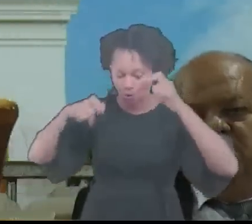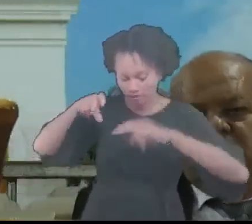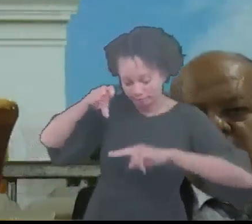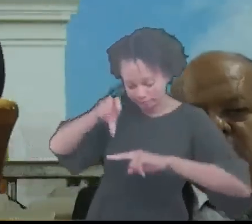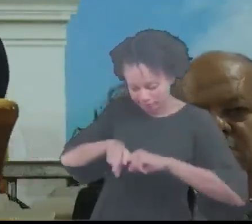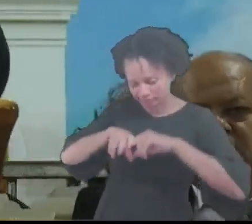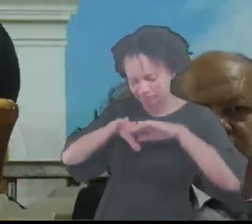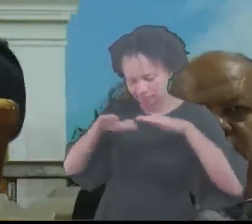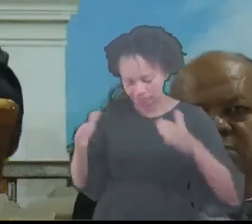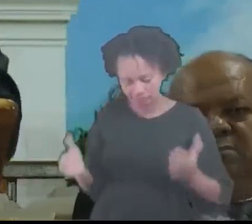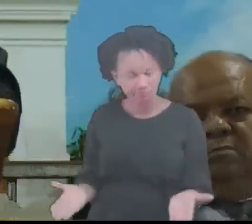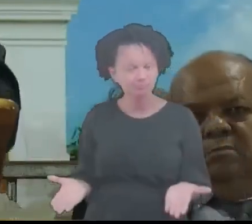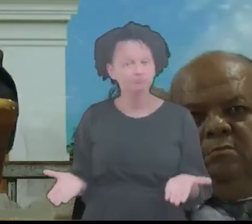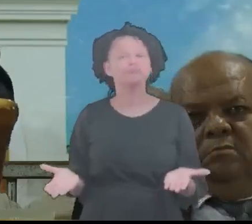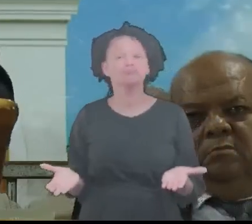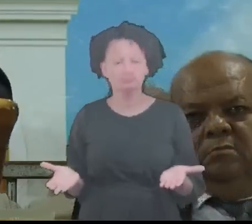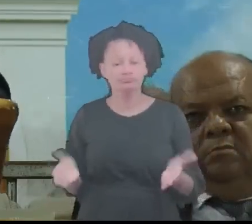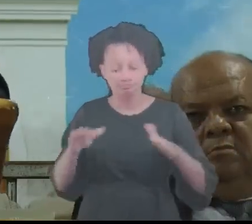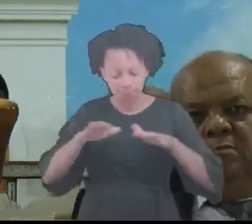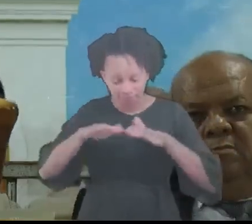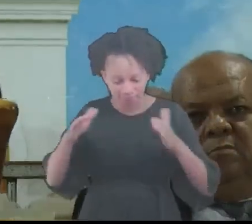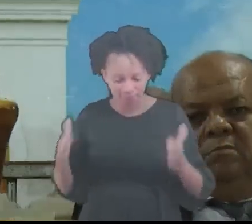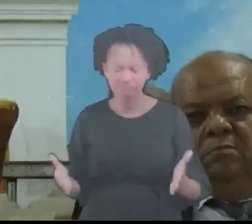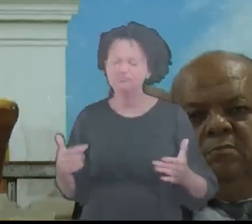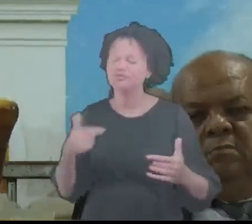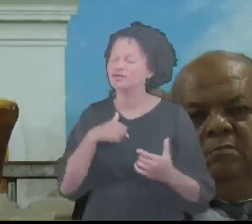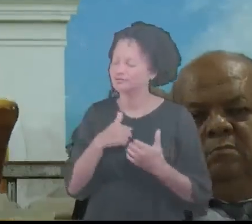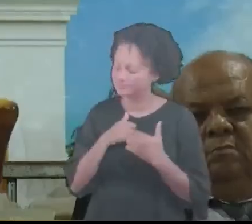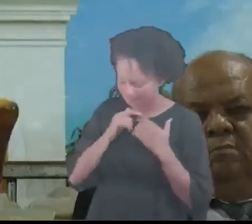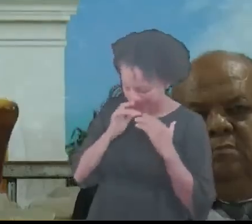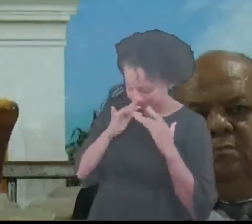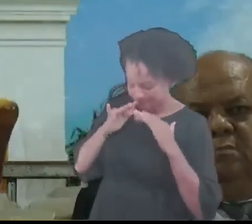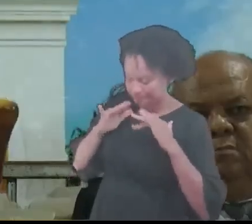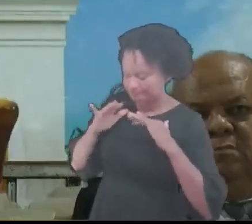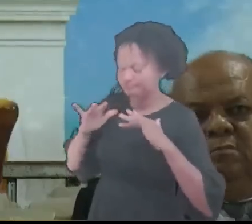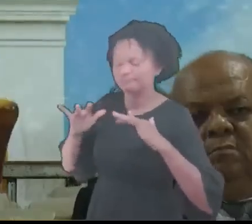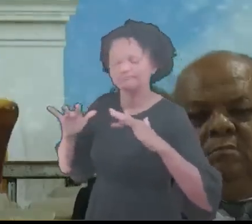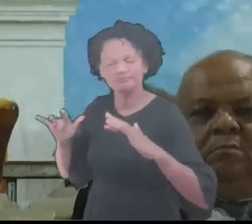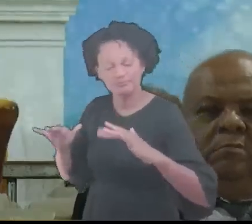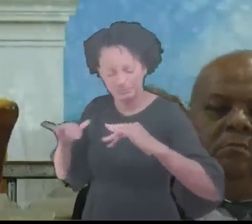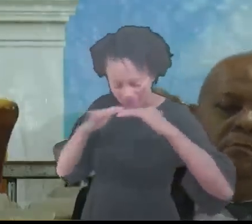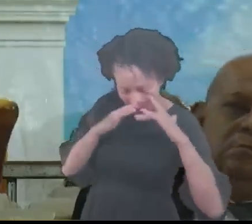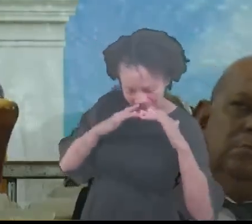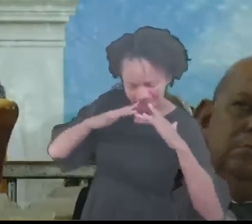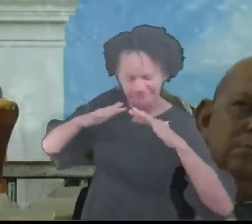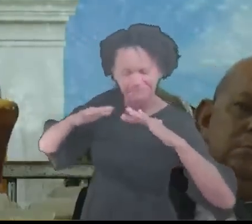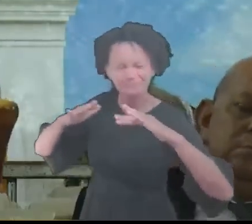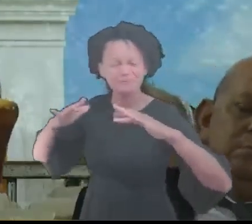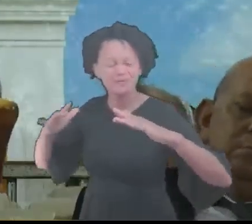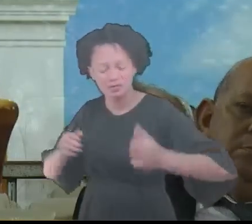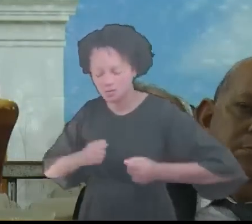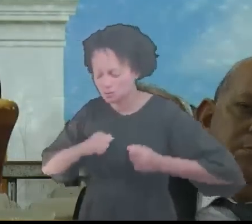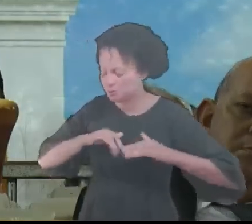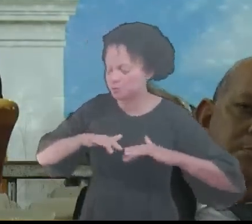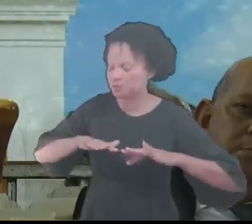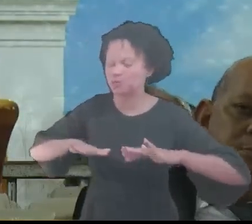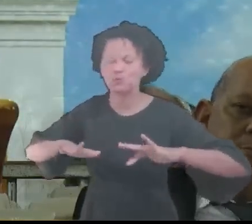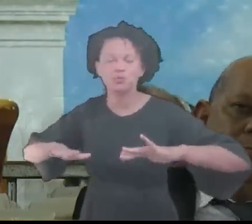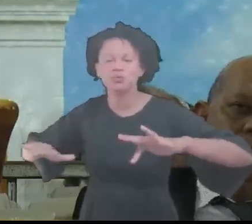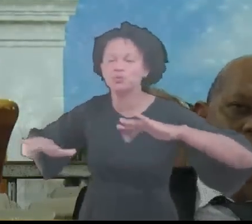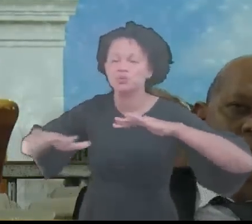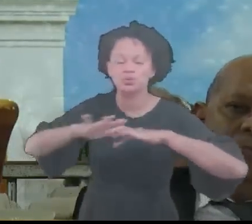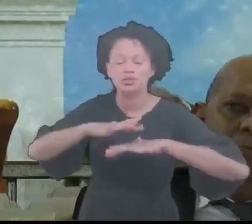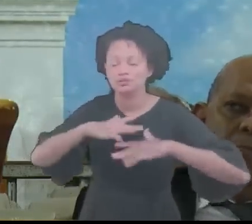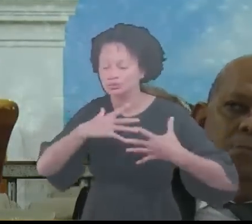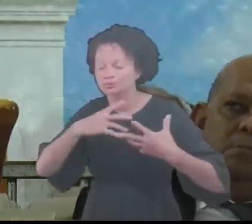na sua mesa, eu ofereço o meu nardo exala o seu aroma.